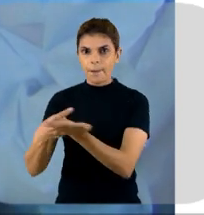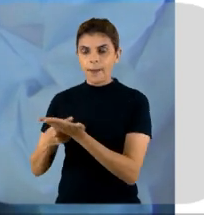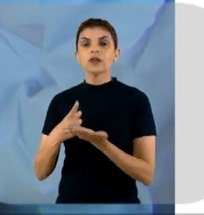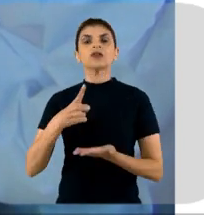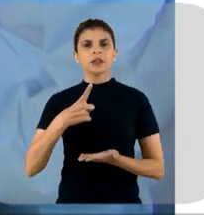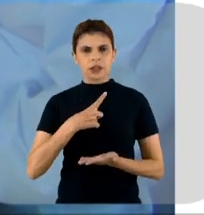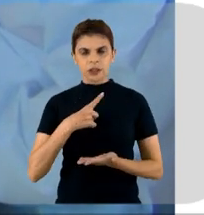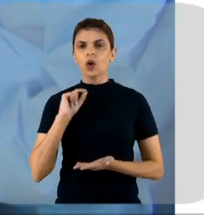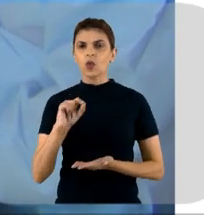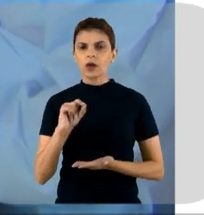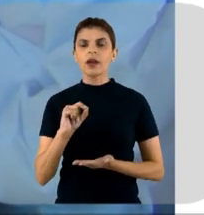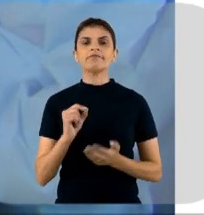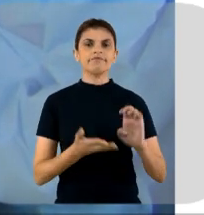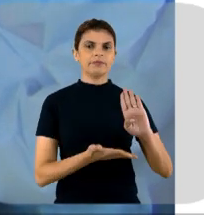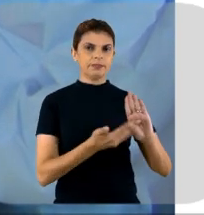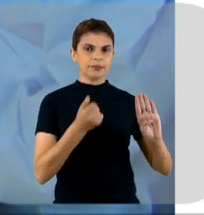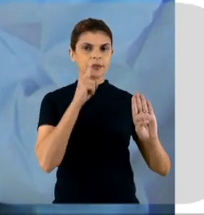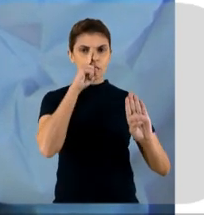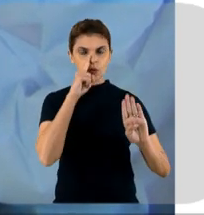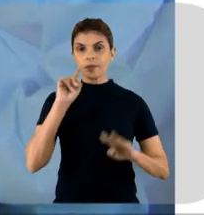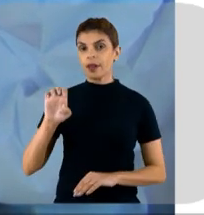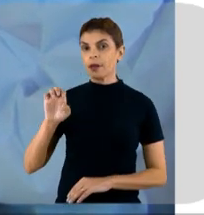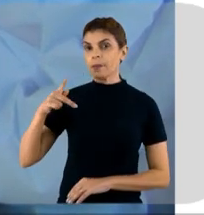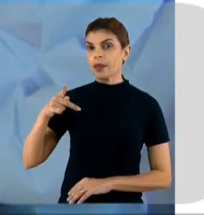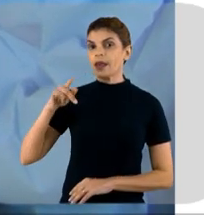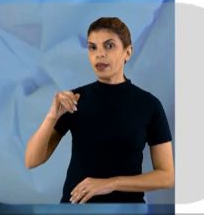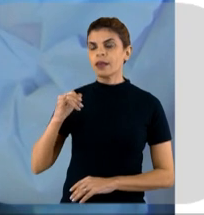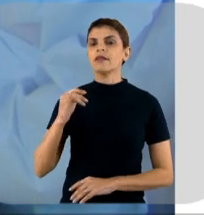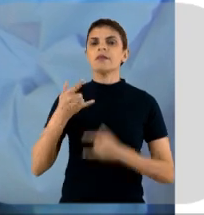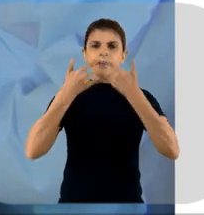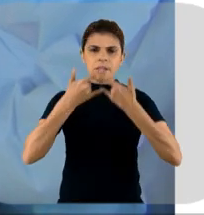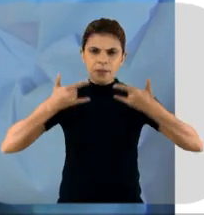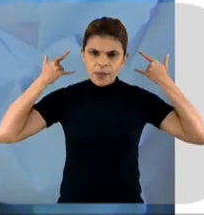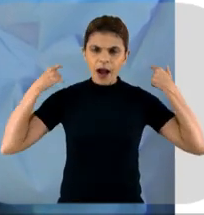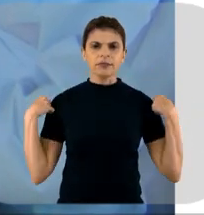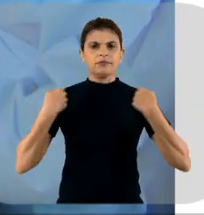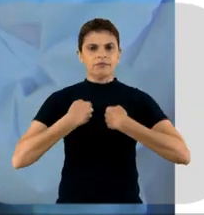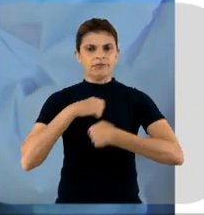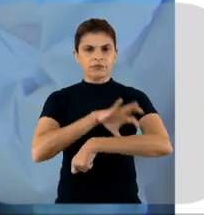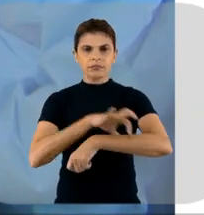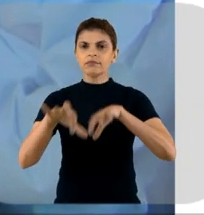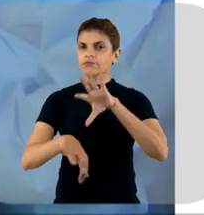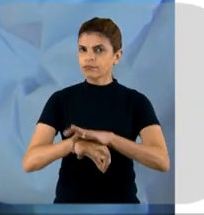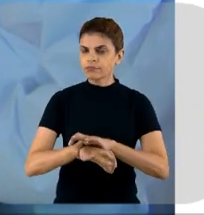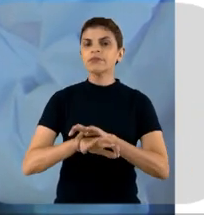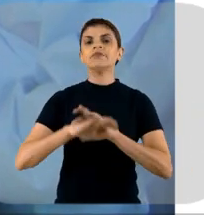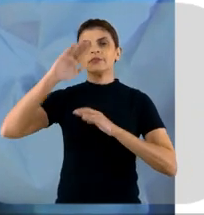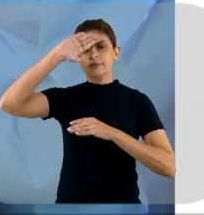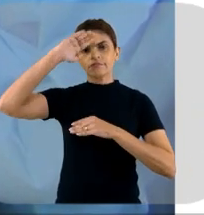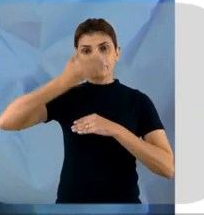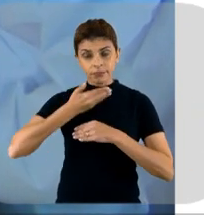com EPI, devem saber o que vão fazer e, ao comando, realizar todos os procedimentos. O médico